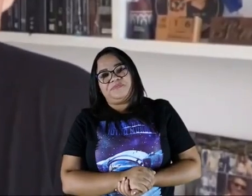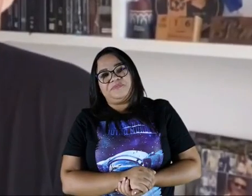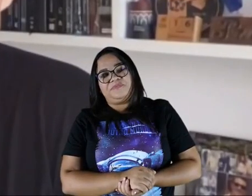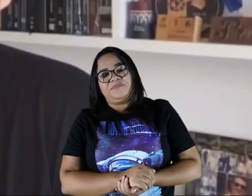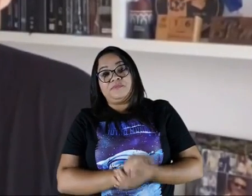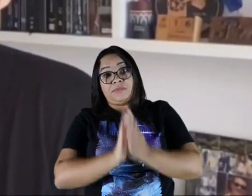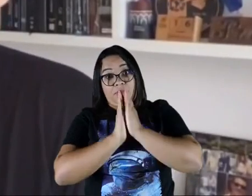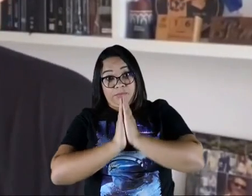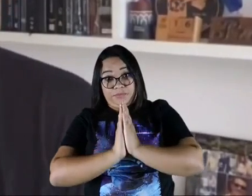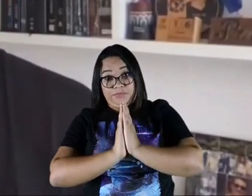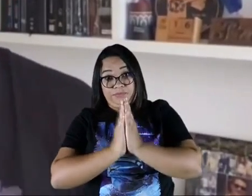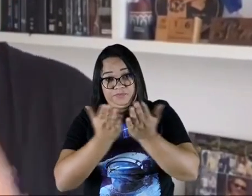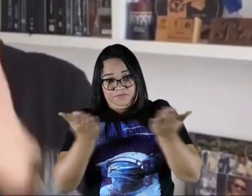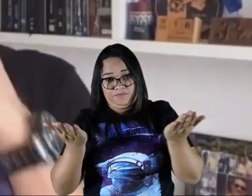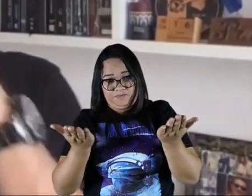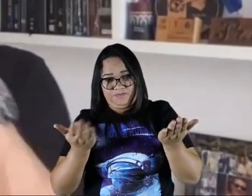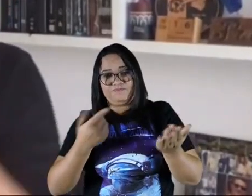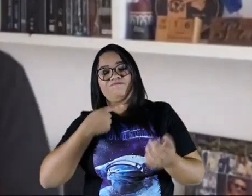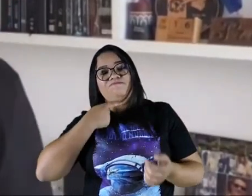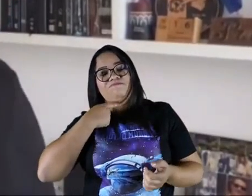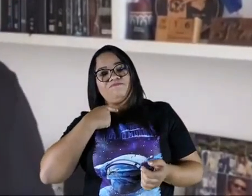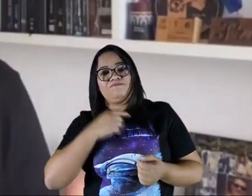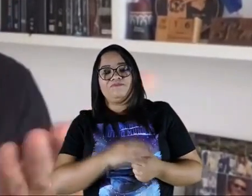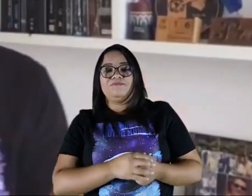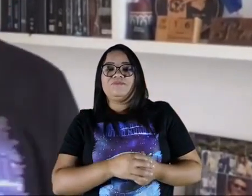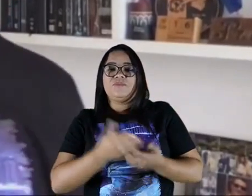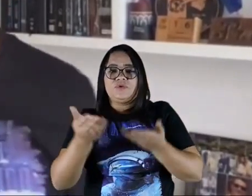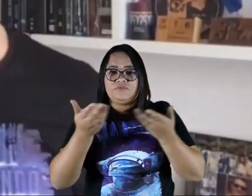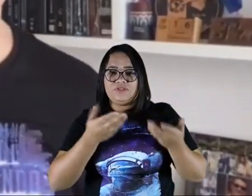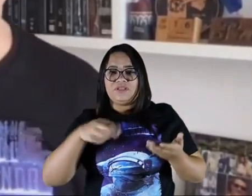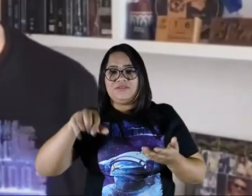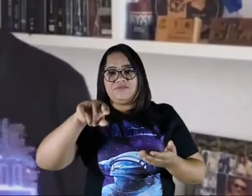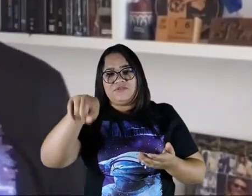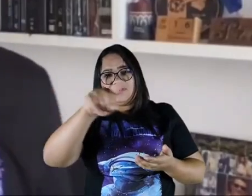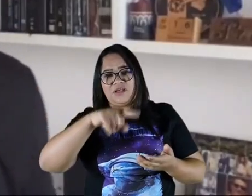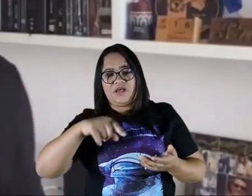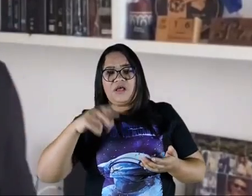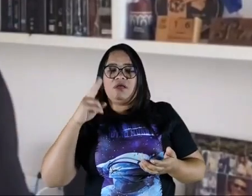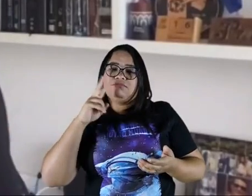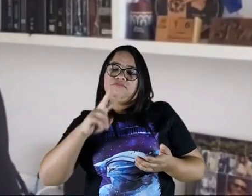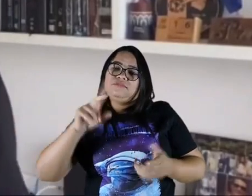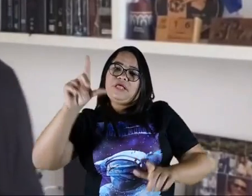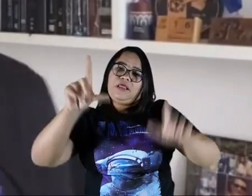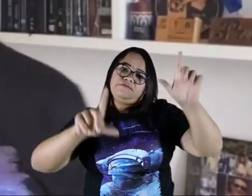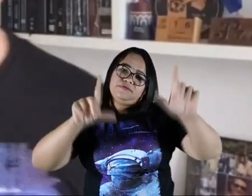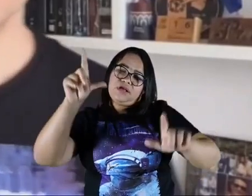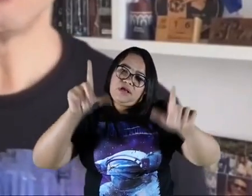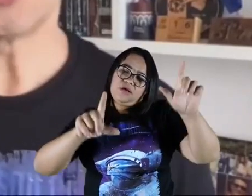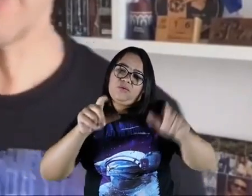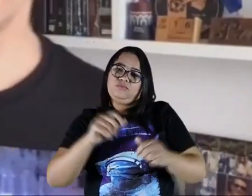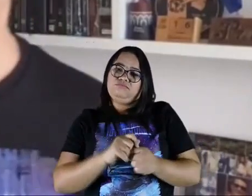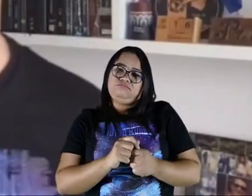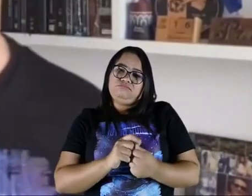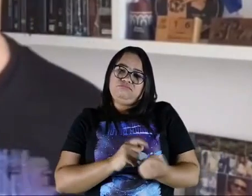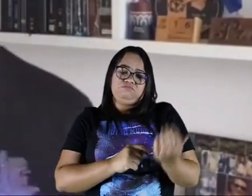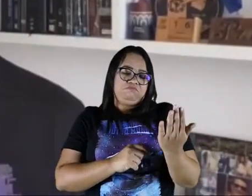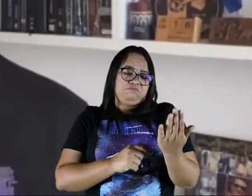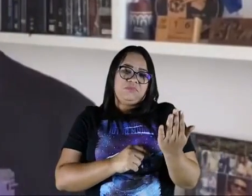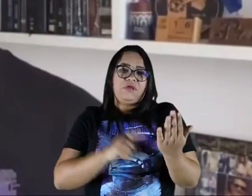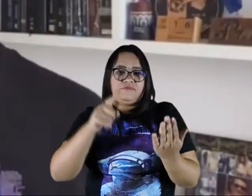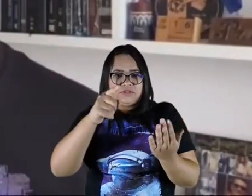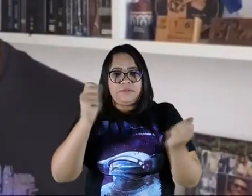Eu quero orar com vocês. E quero convidar, se você está aí frente à sua televisão, à sua tela, coloque-se